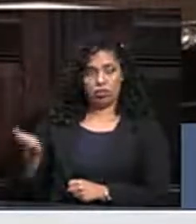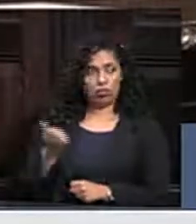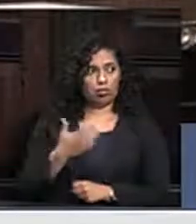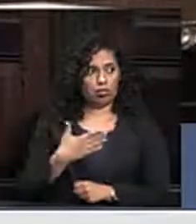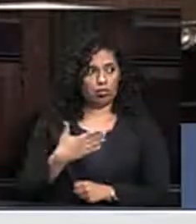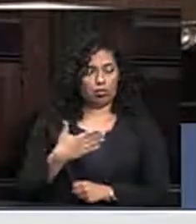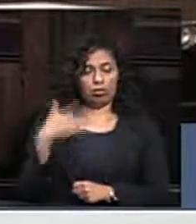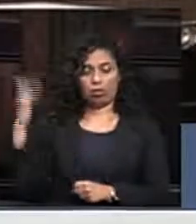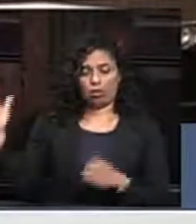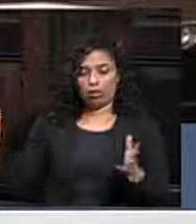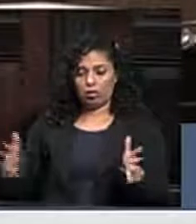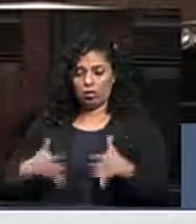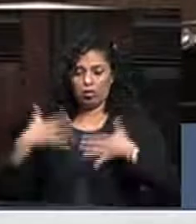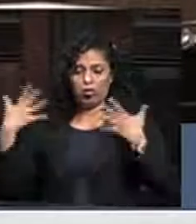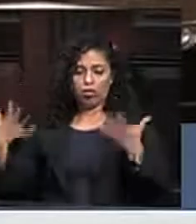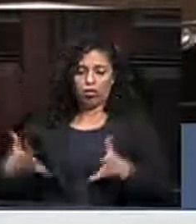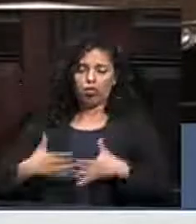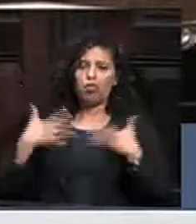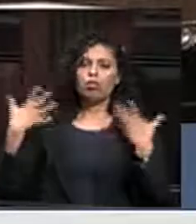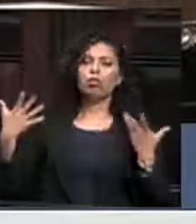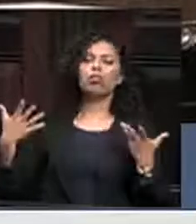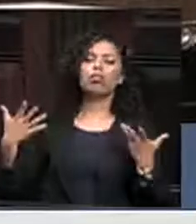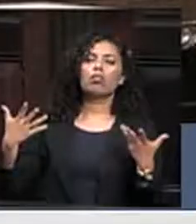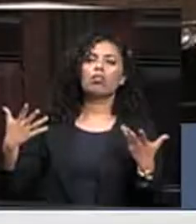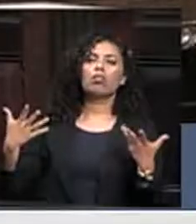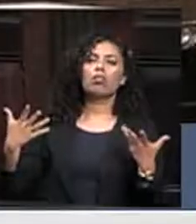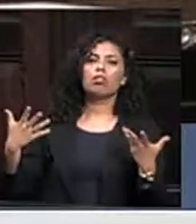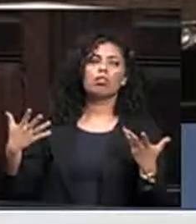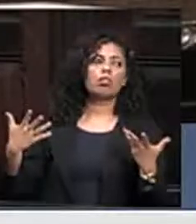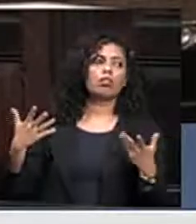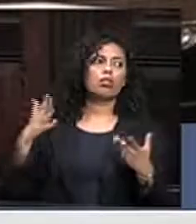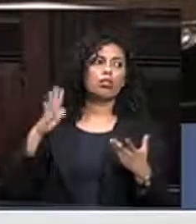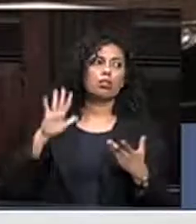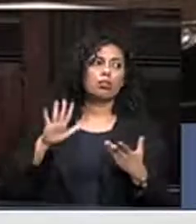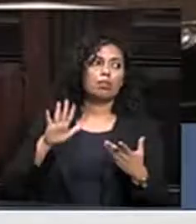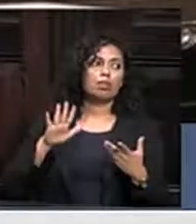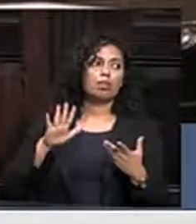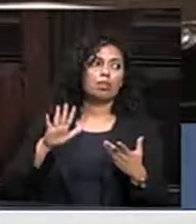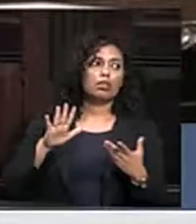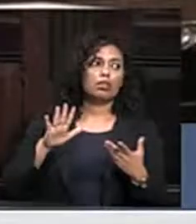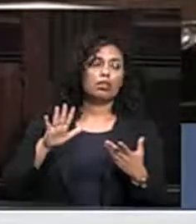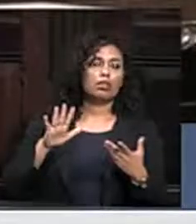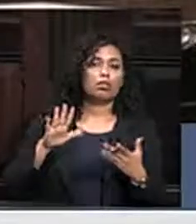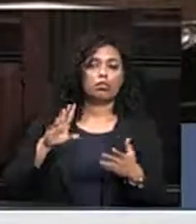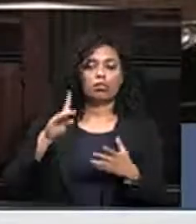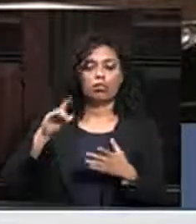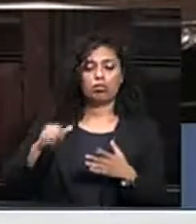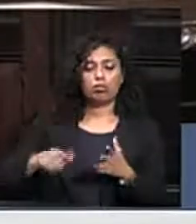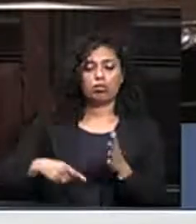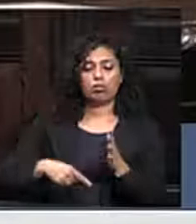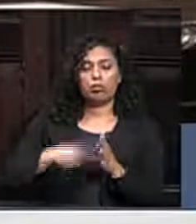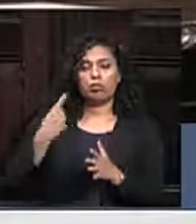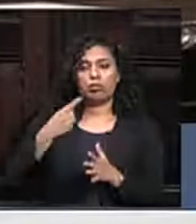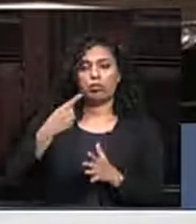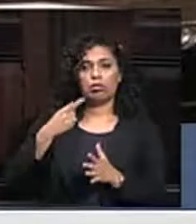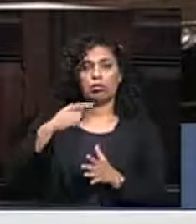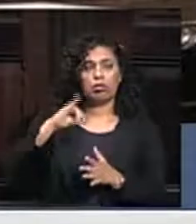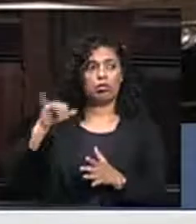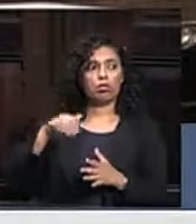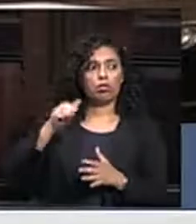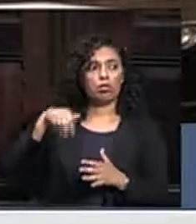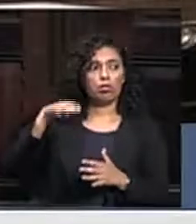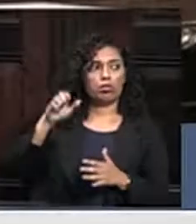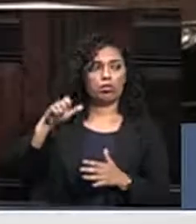sua comemoração justa com a sua eleição, que ele receberá em 1º de janeiro um Estado que